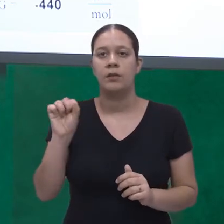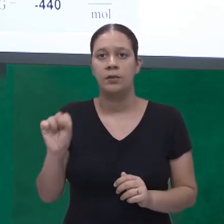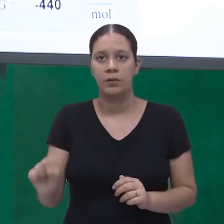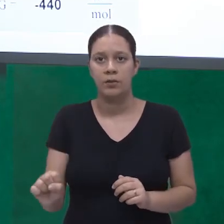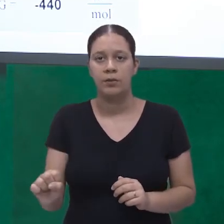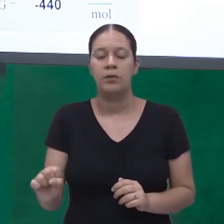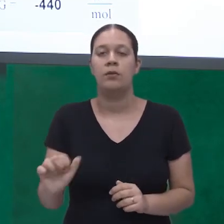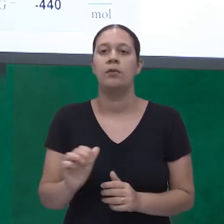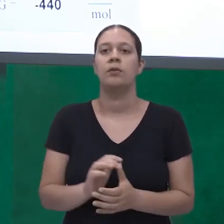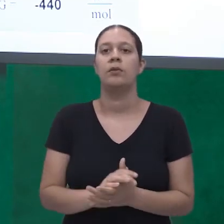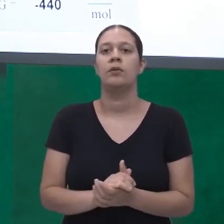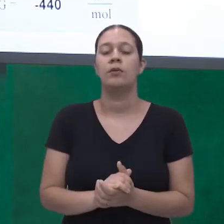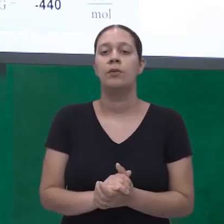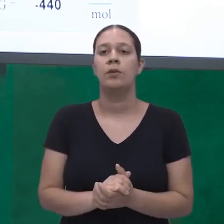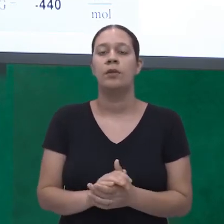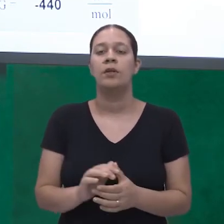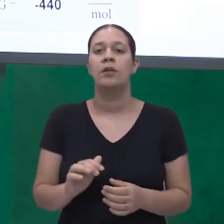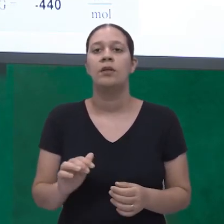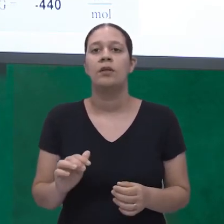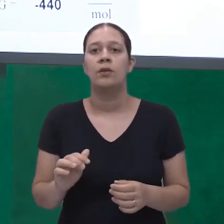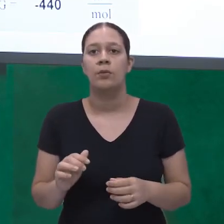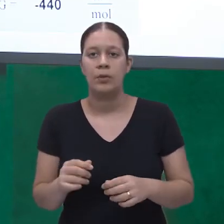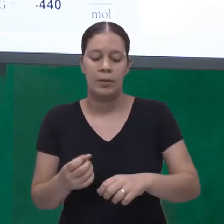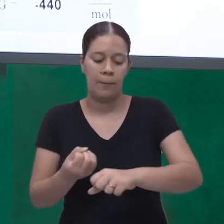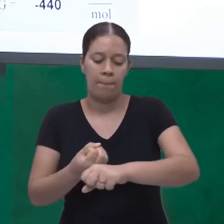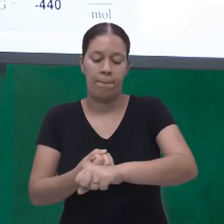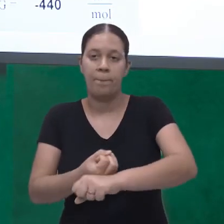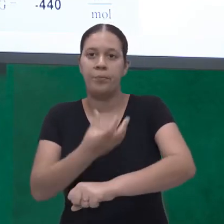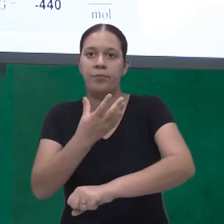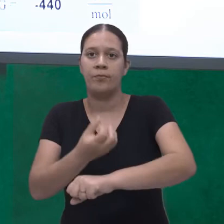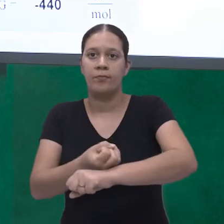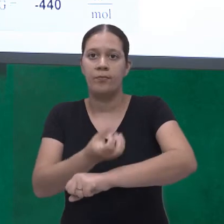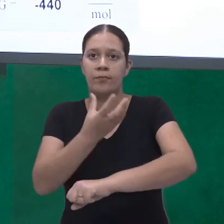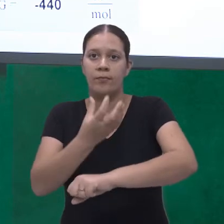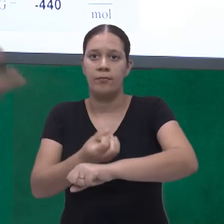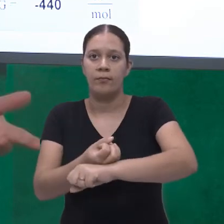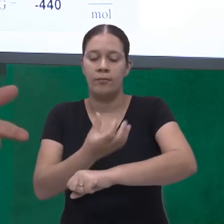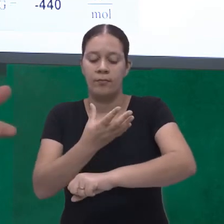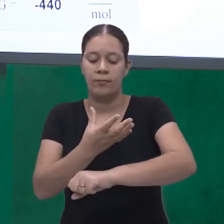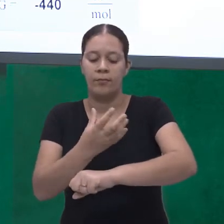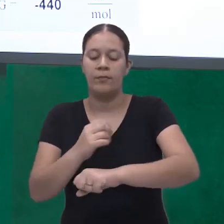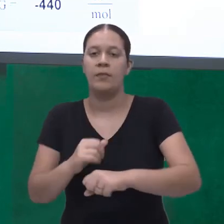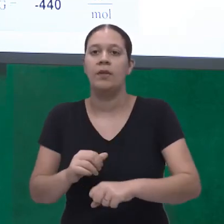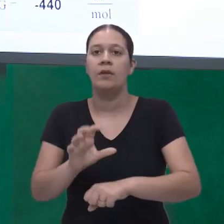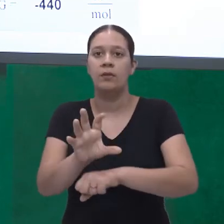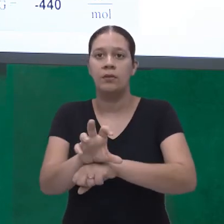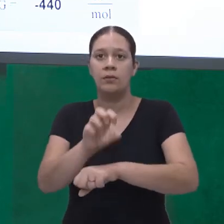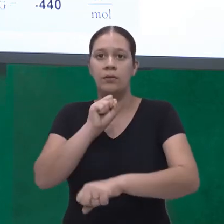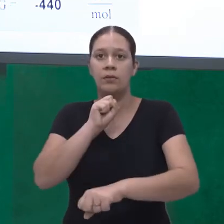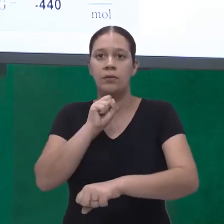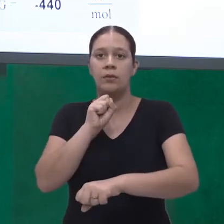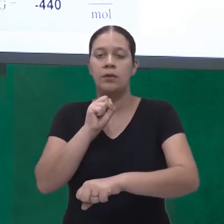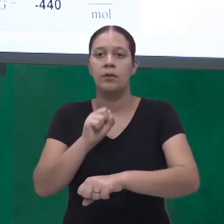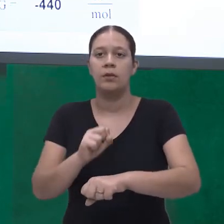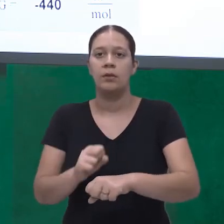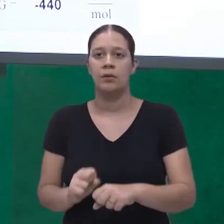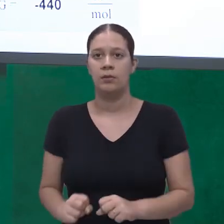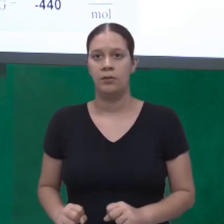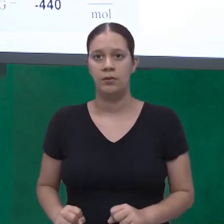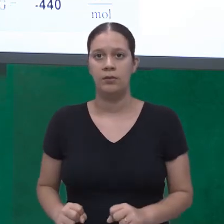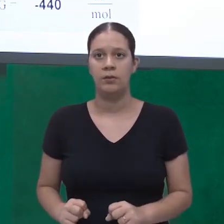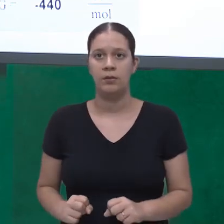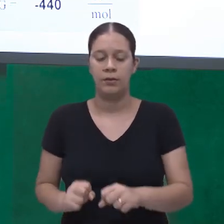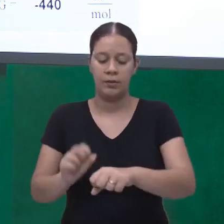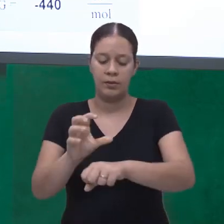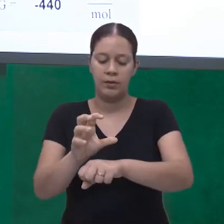reação exergônica. Reação exergônica não tem nada a ver com exotérmica. Exergônica é aquela